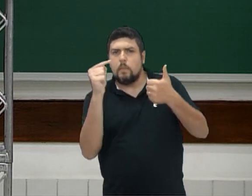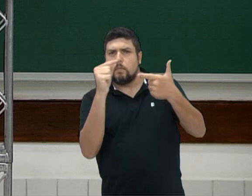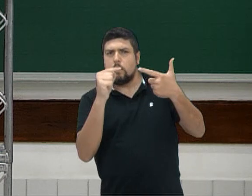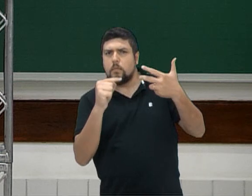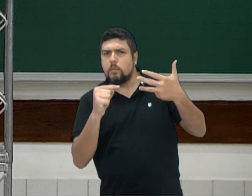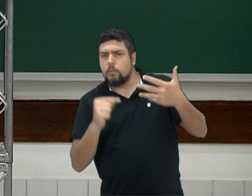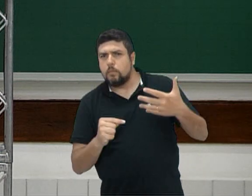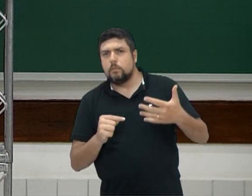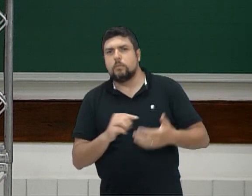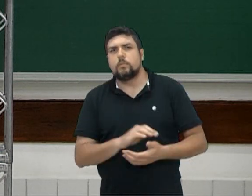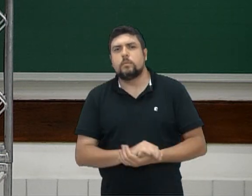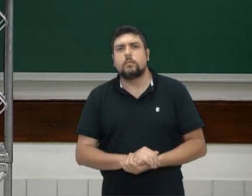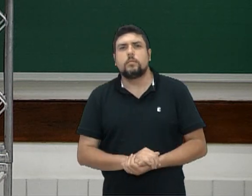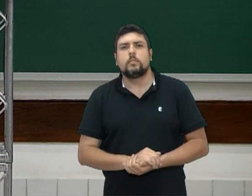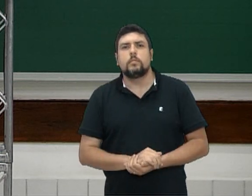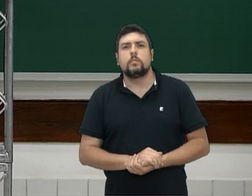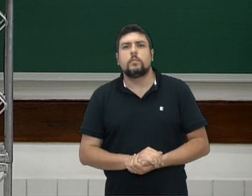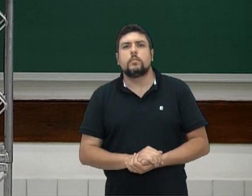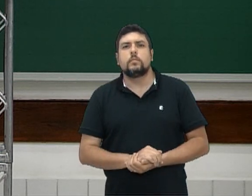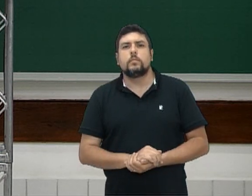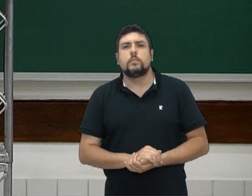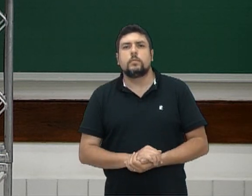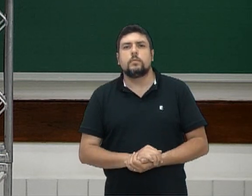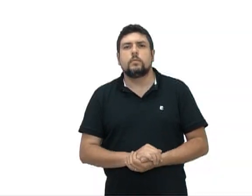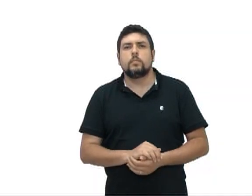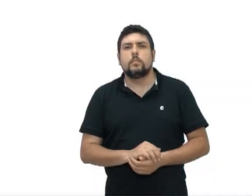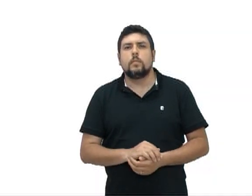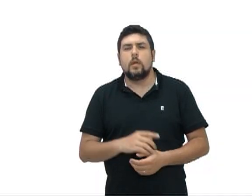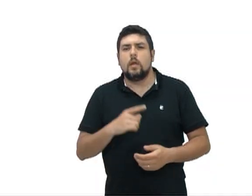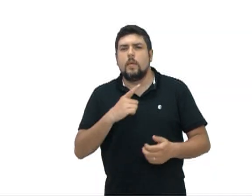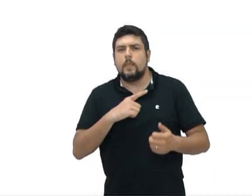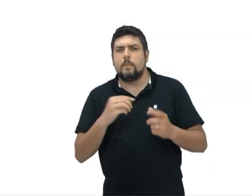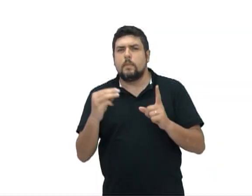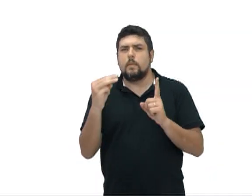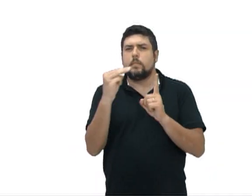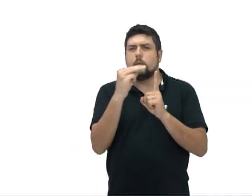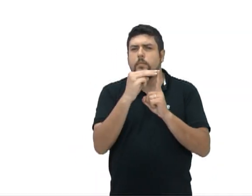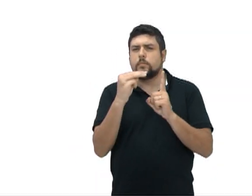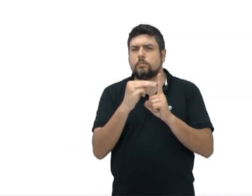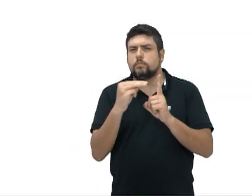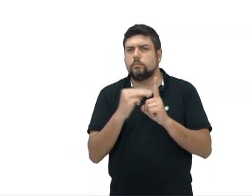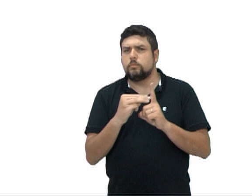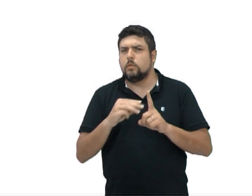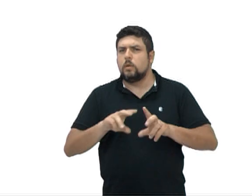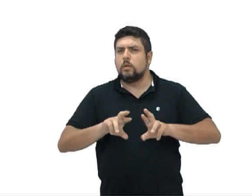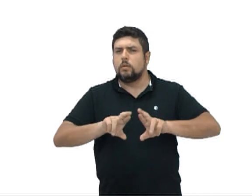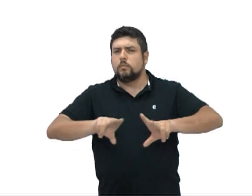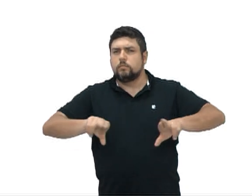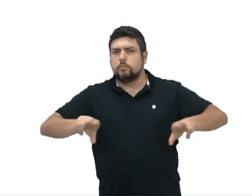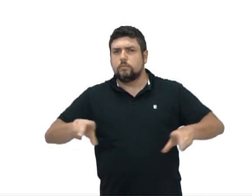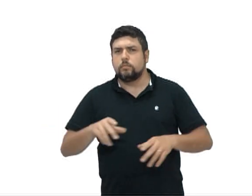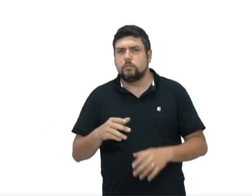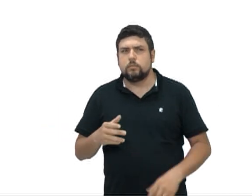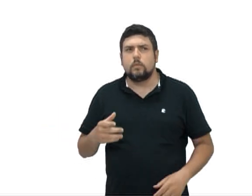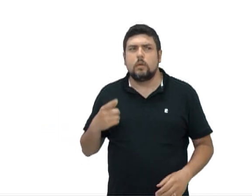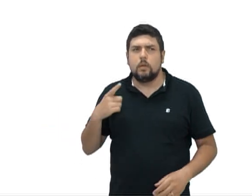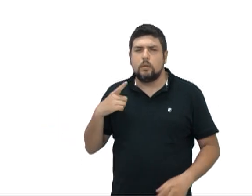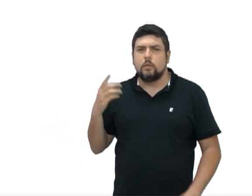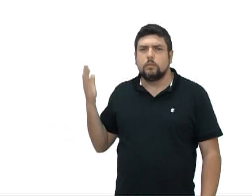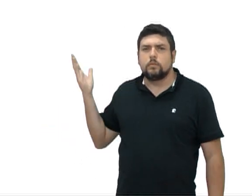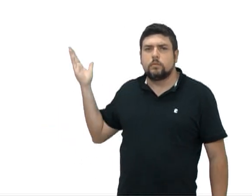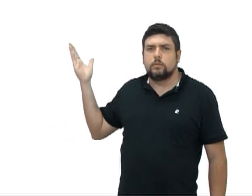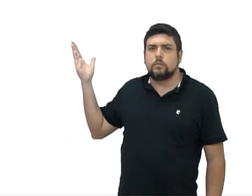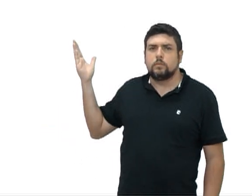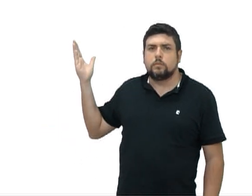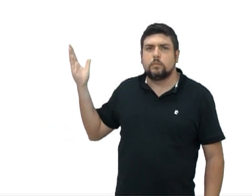2021. Vimos as diferentes modalidades, que temos a modalidade aqui escalada tradicional, temos o boulder, o big